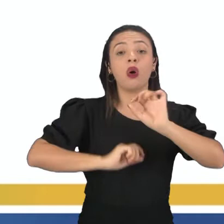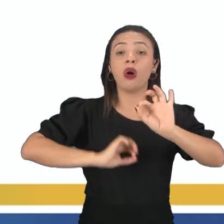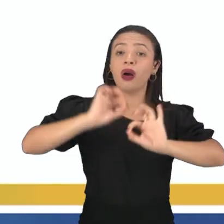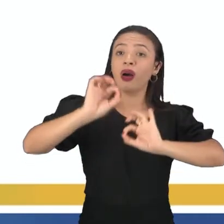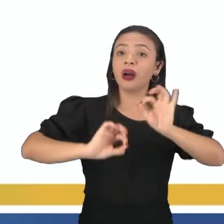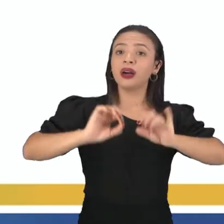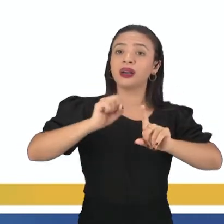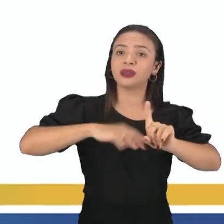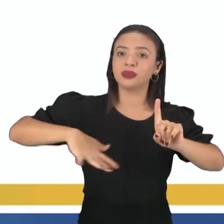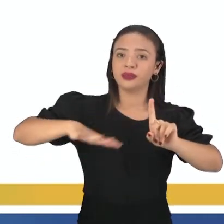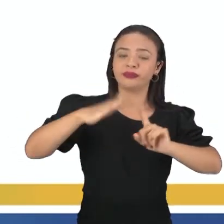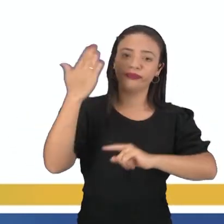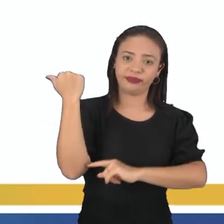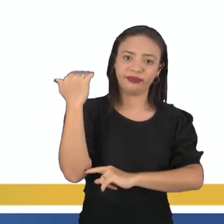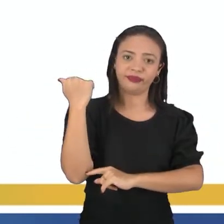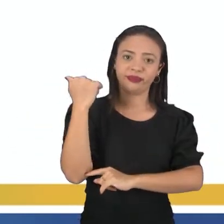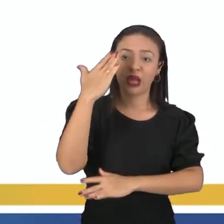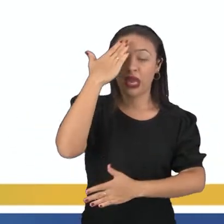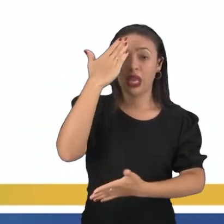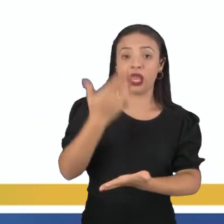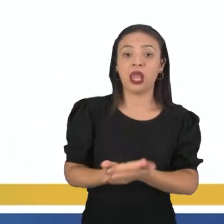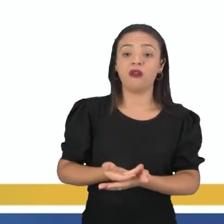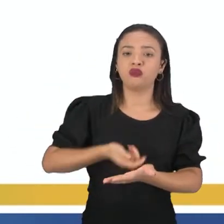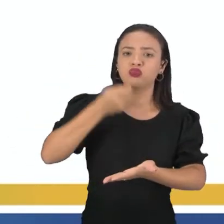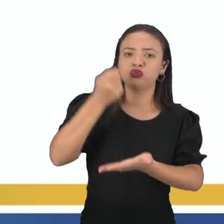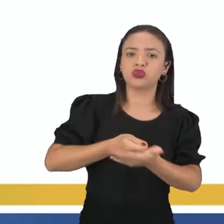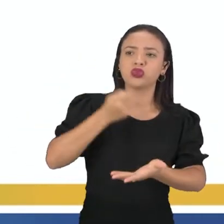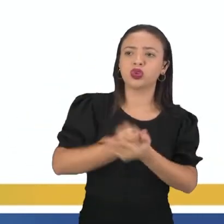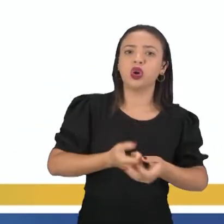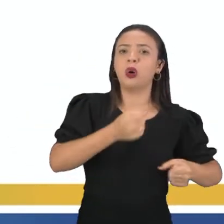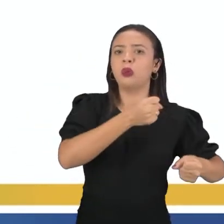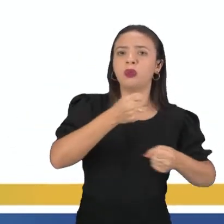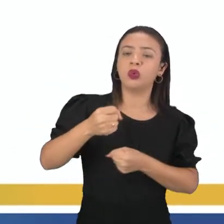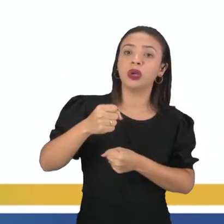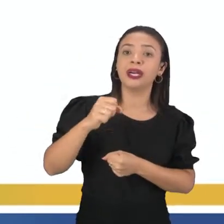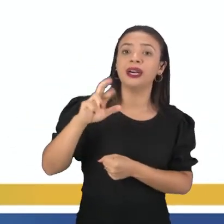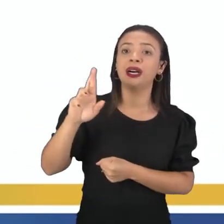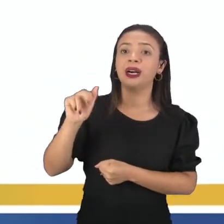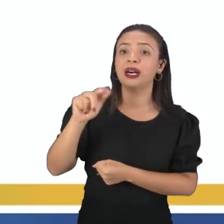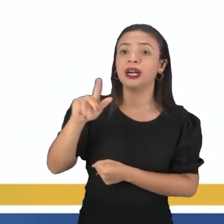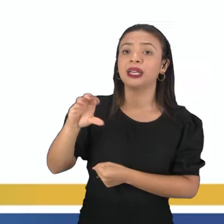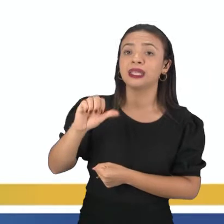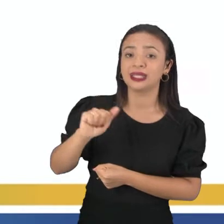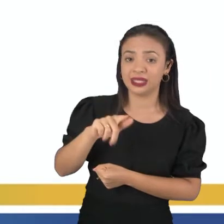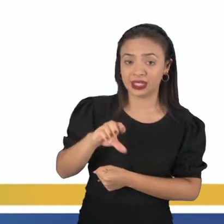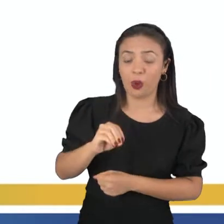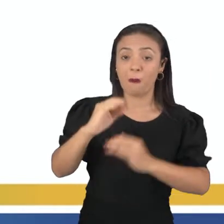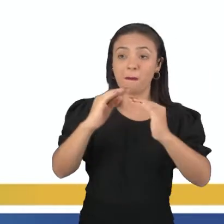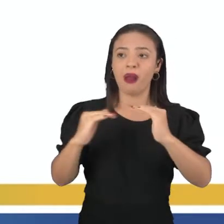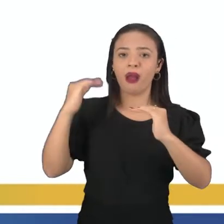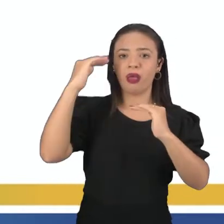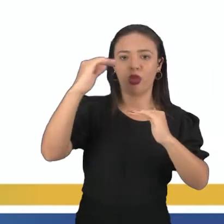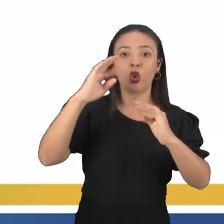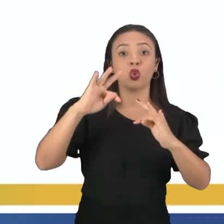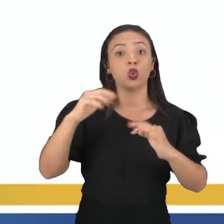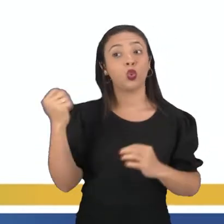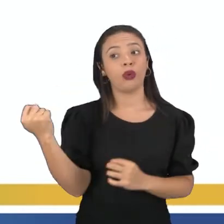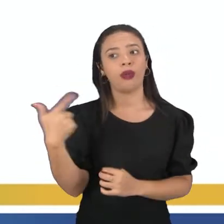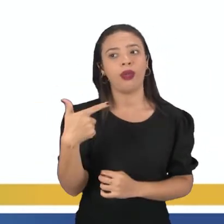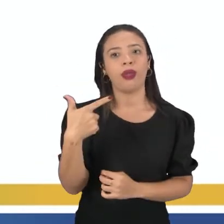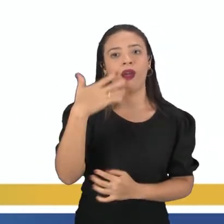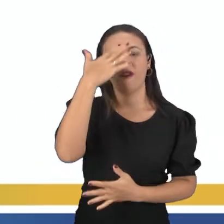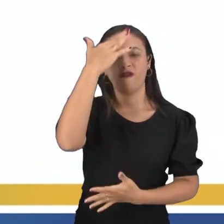regime. Defendiam o poder da razão em detrimento ao da fé e da religião, e buscaram estender a